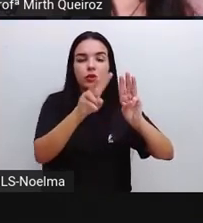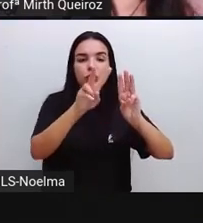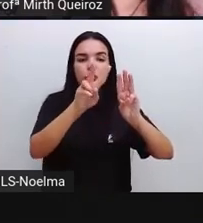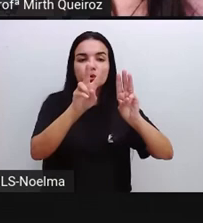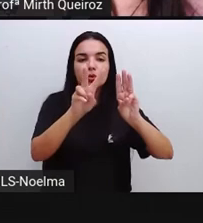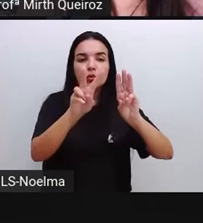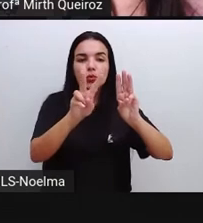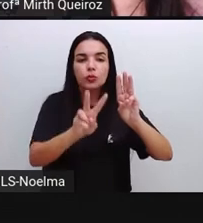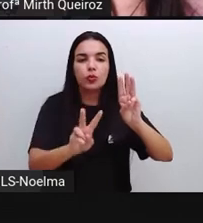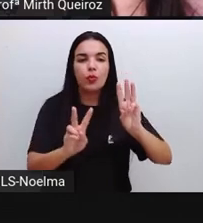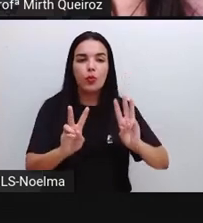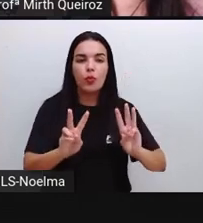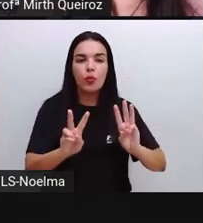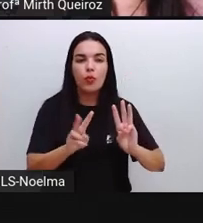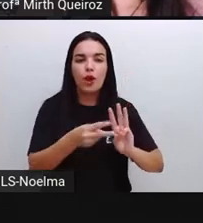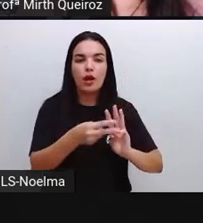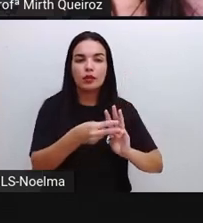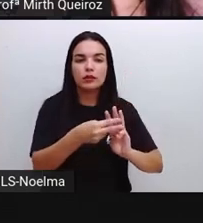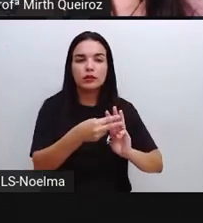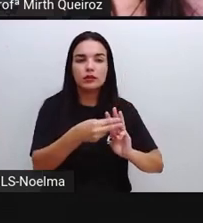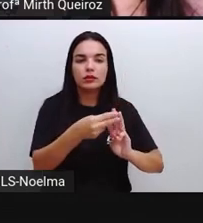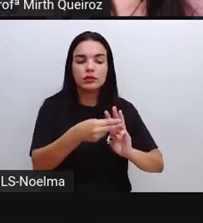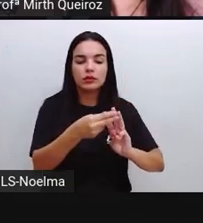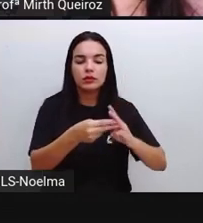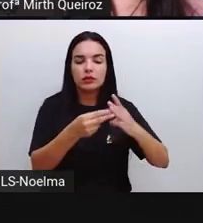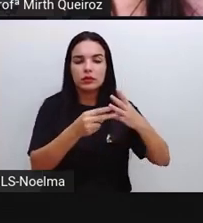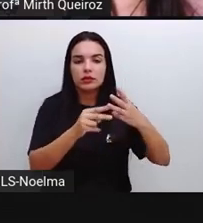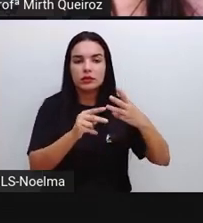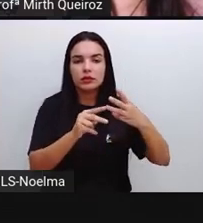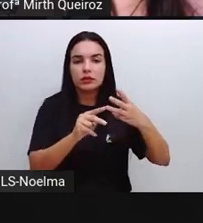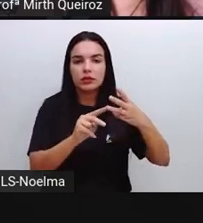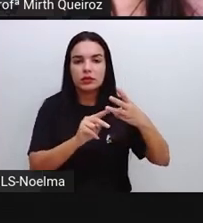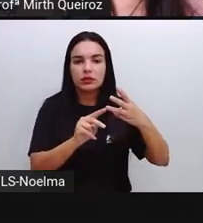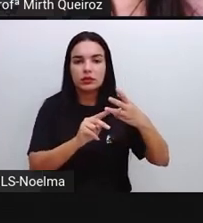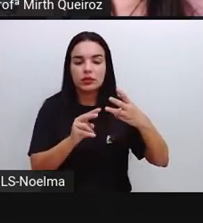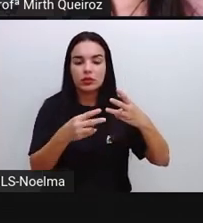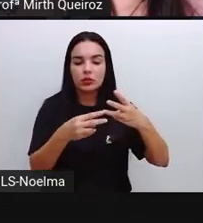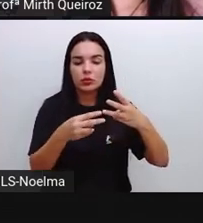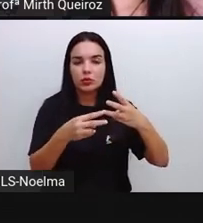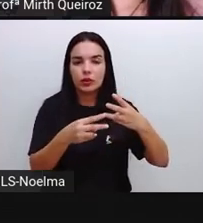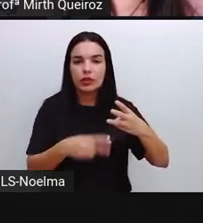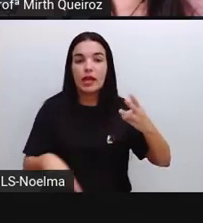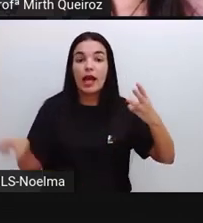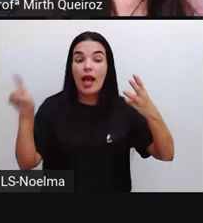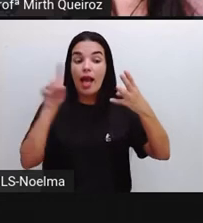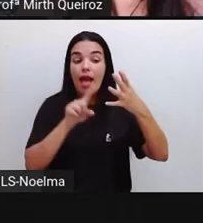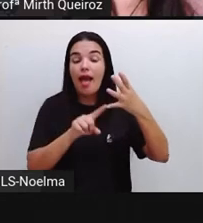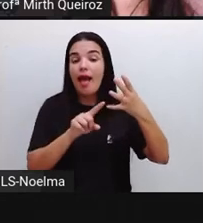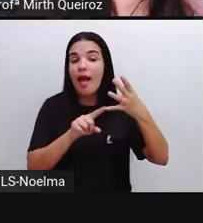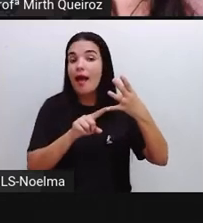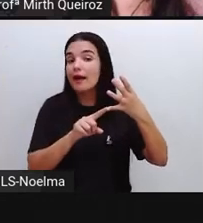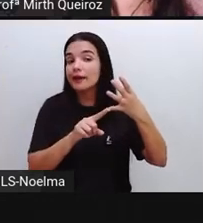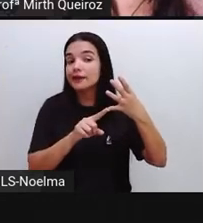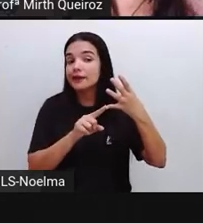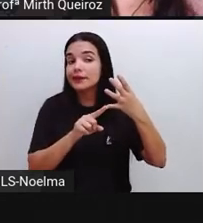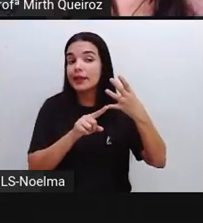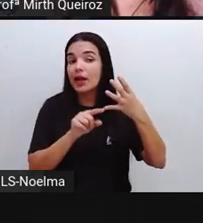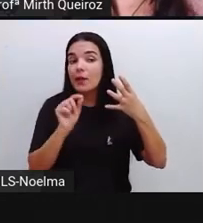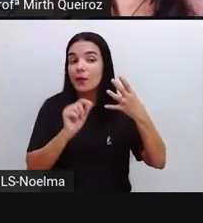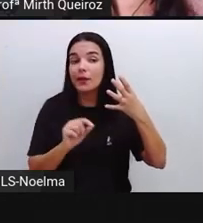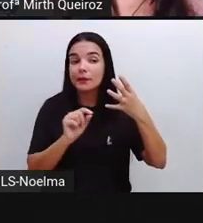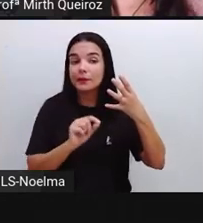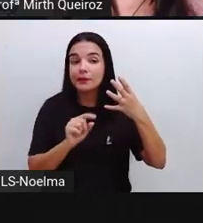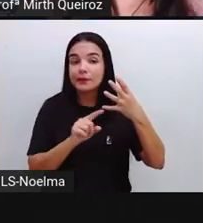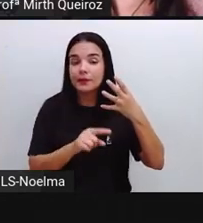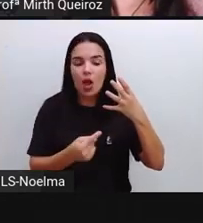duas então o número 2 vai estar aí na centena simples aí na quarta